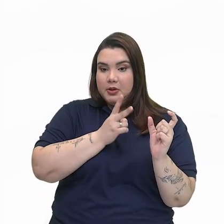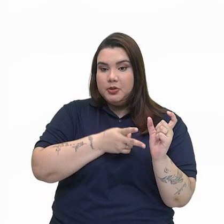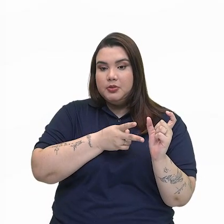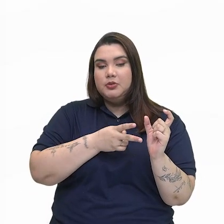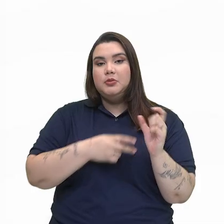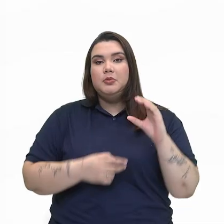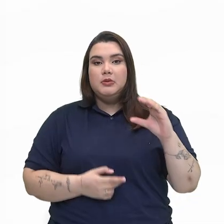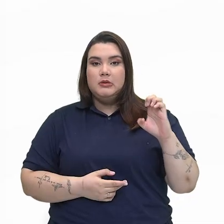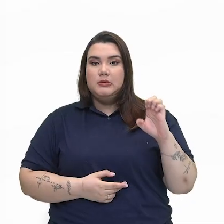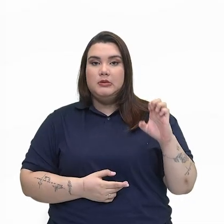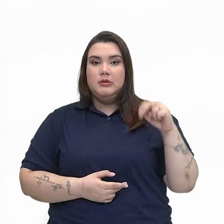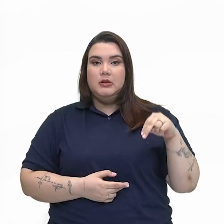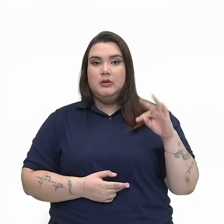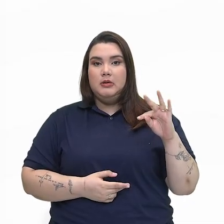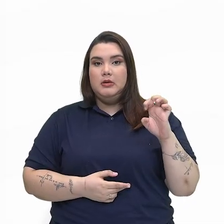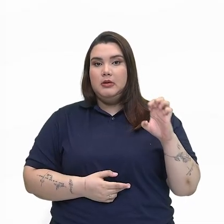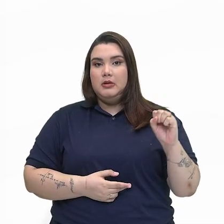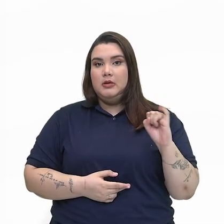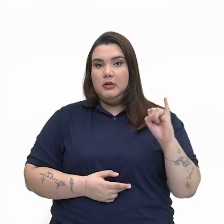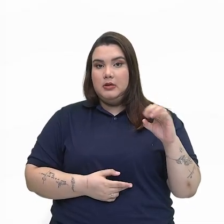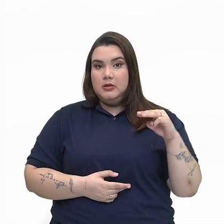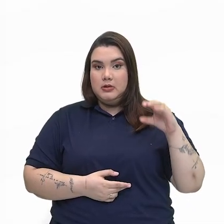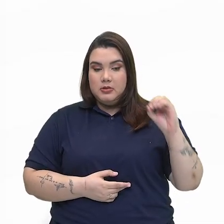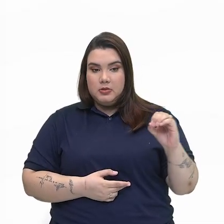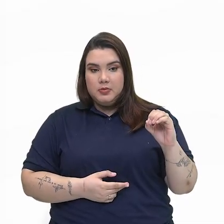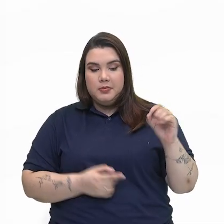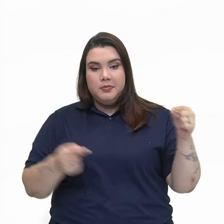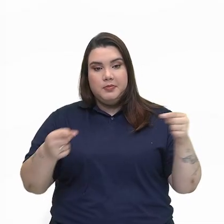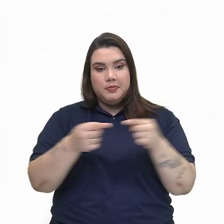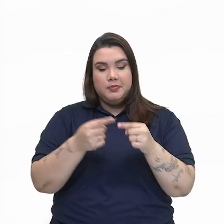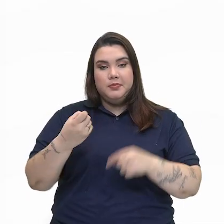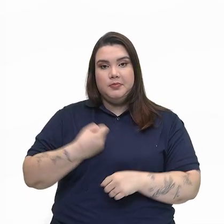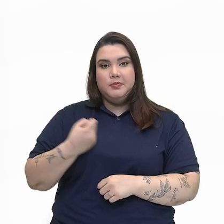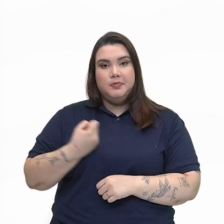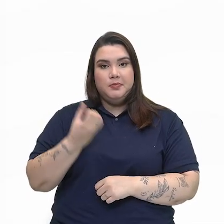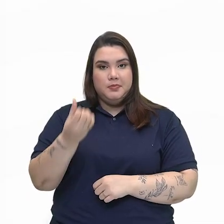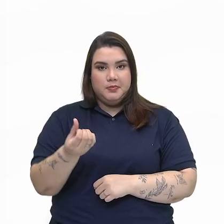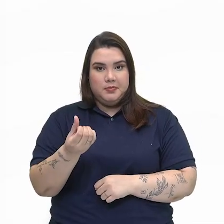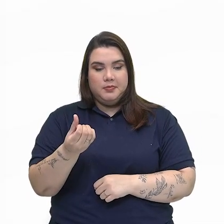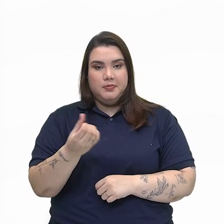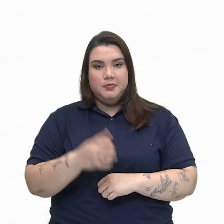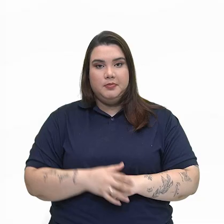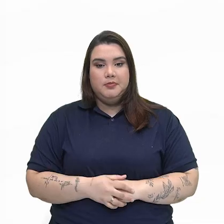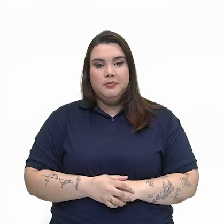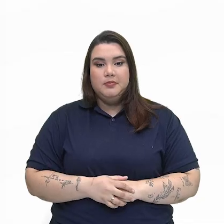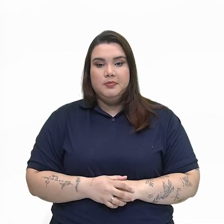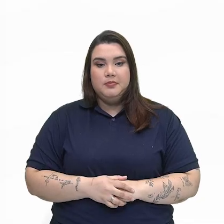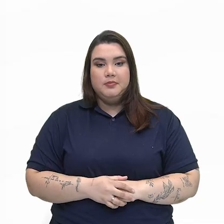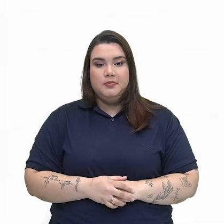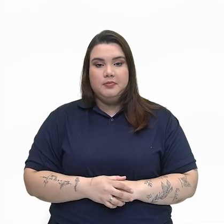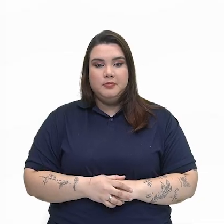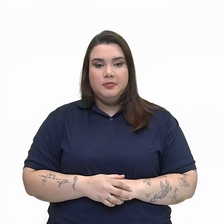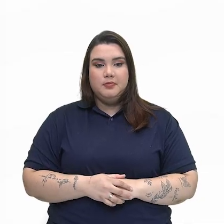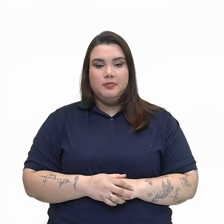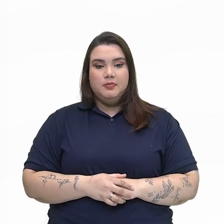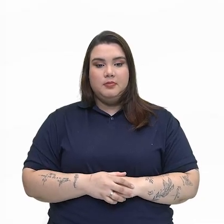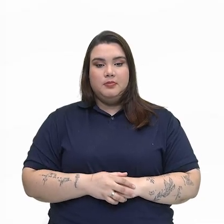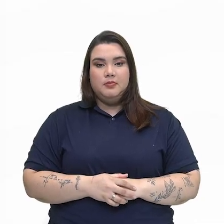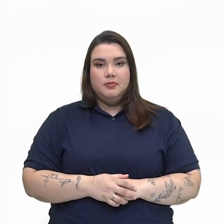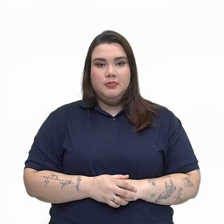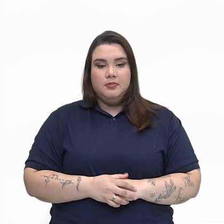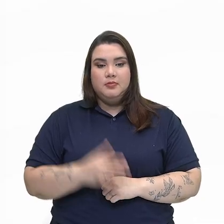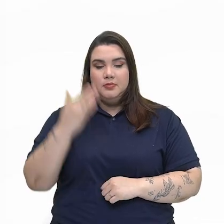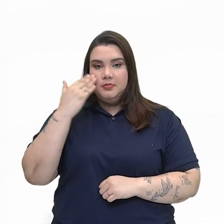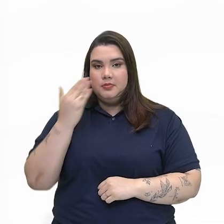dos centésimos, ocupadas pelo algarismo quê? Ela é ocupada